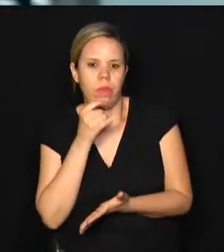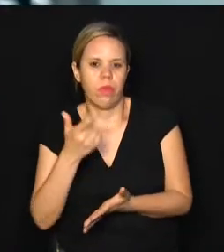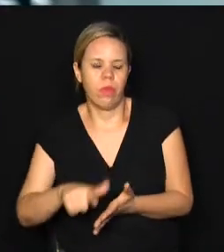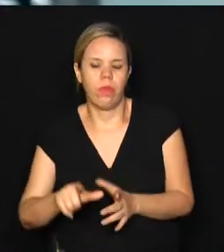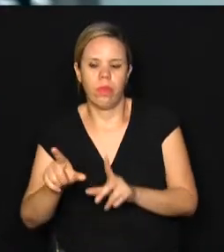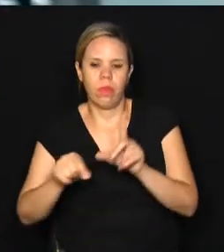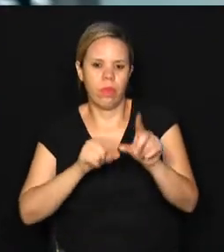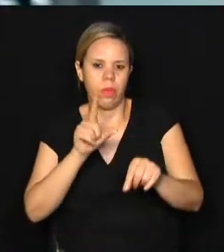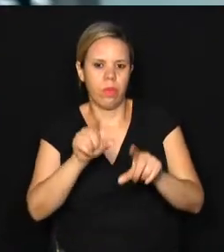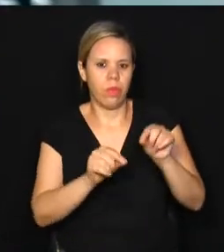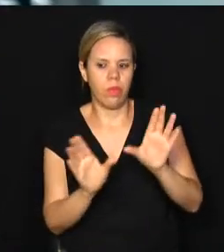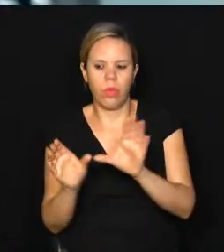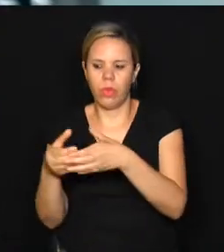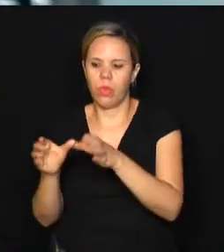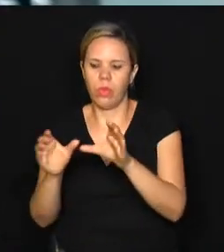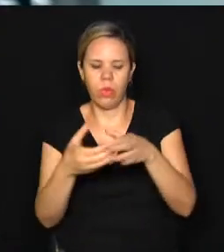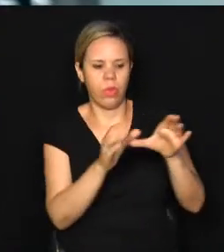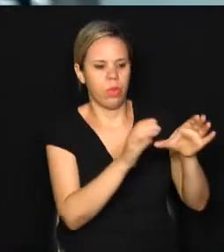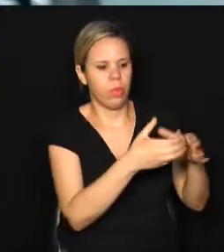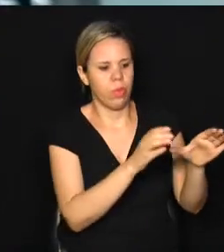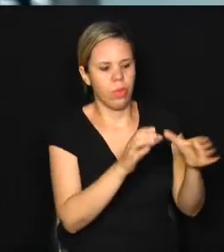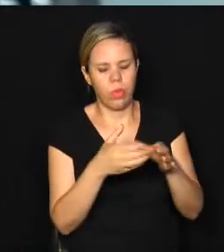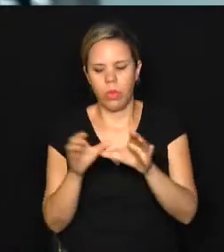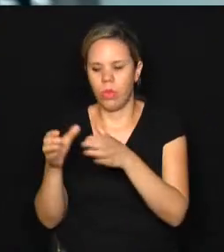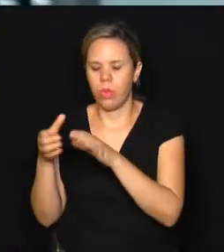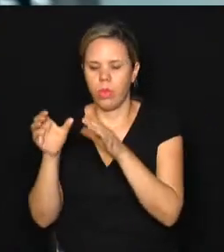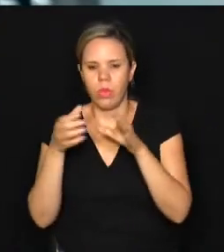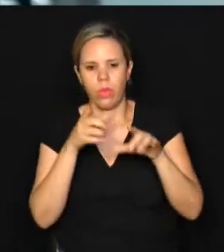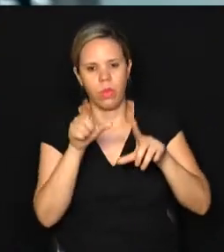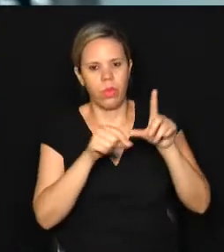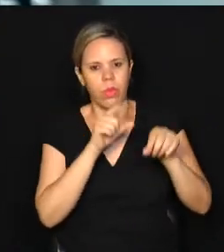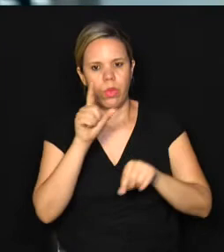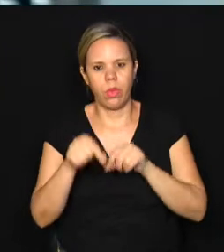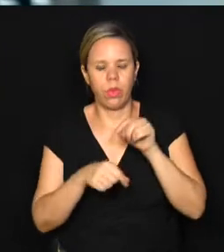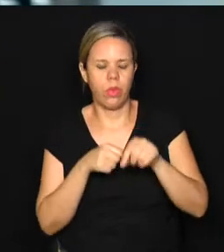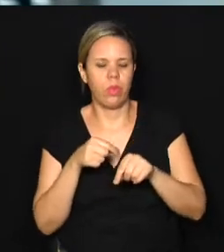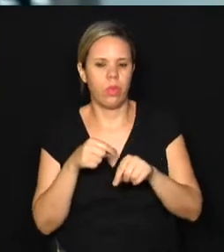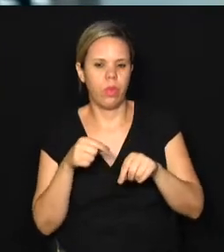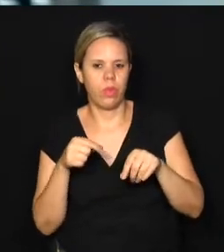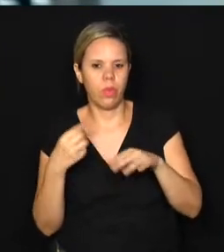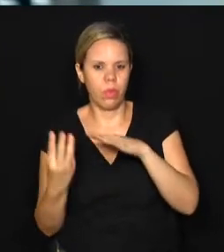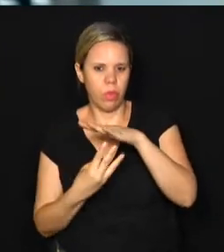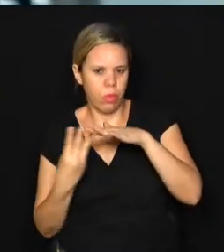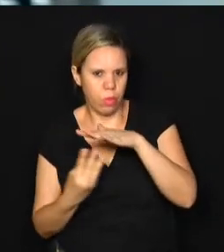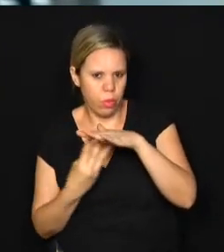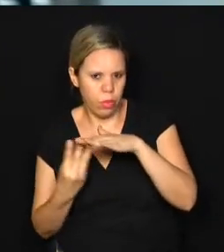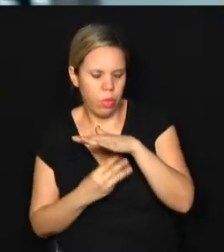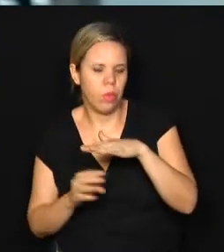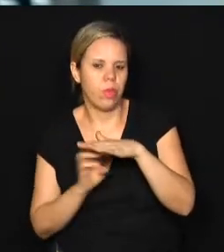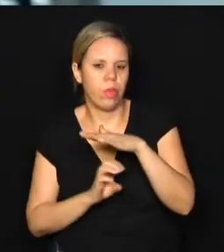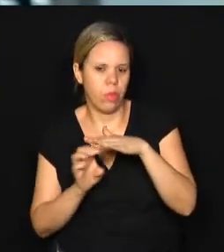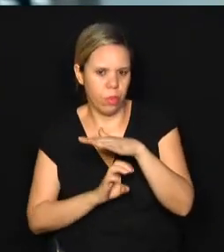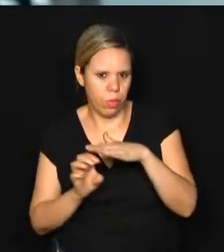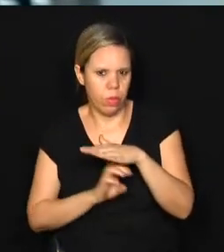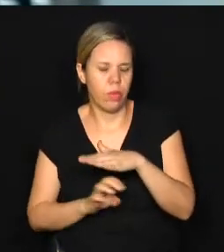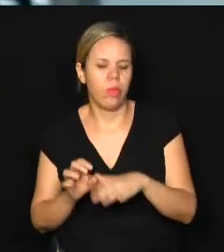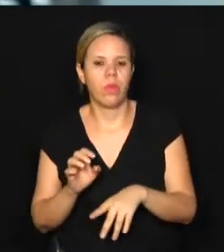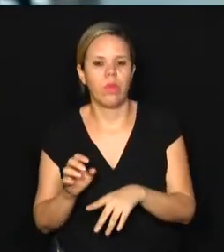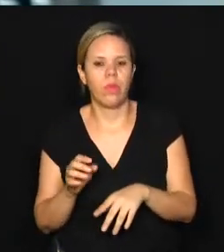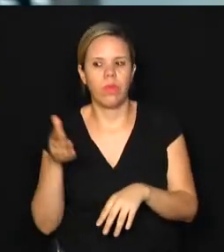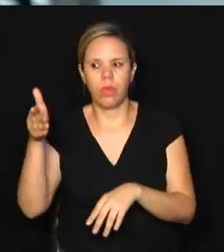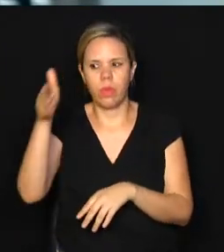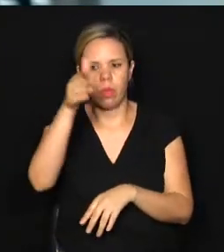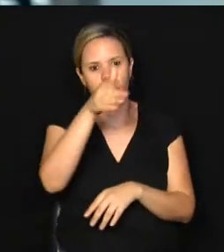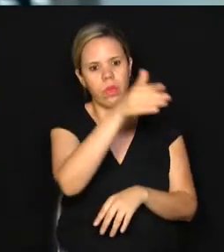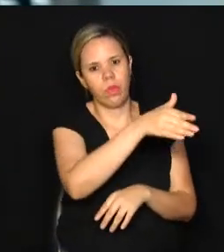seleciona grupos ele está selecionando prestadores de serviço, devem ser esses que estão circulando